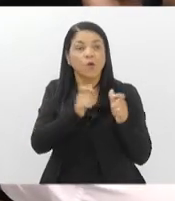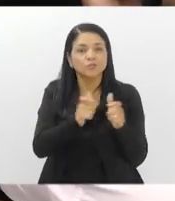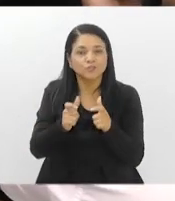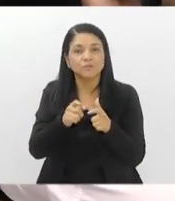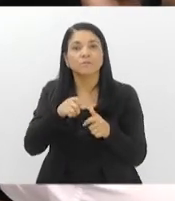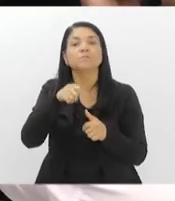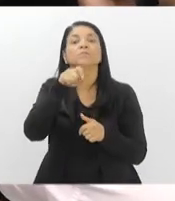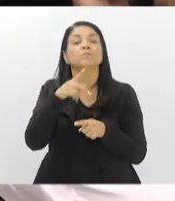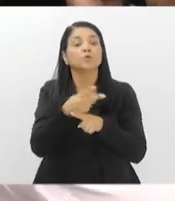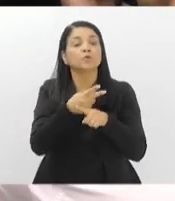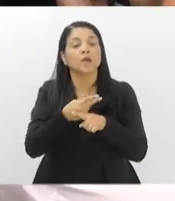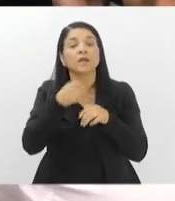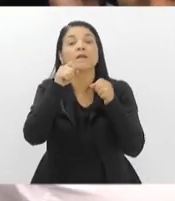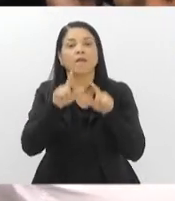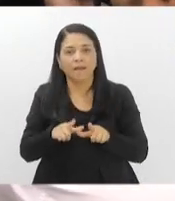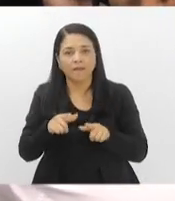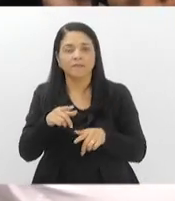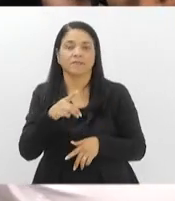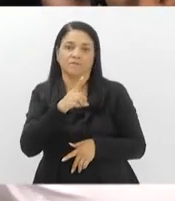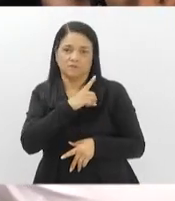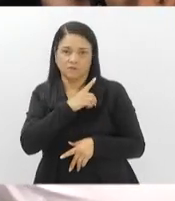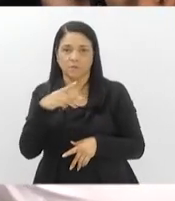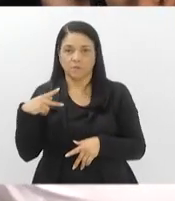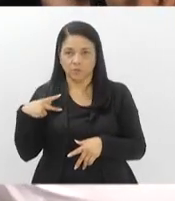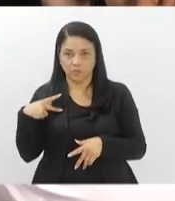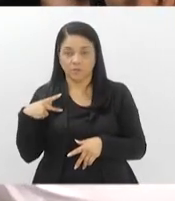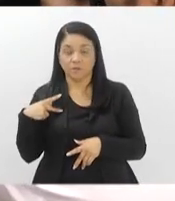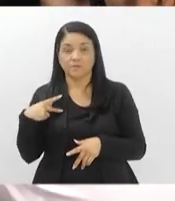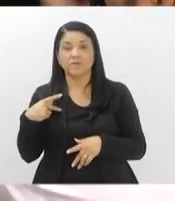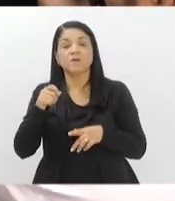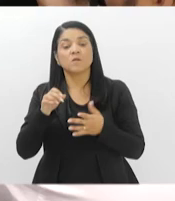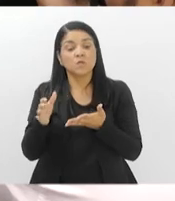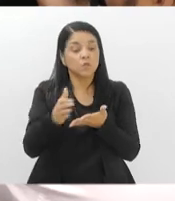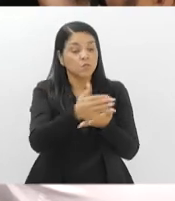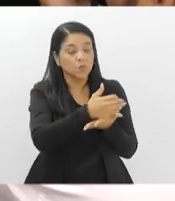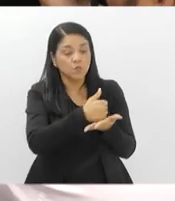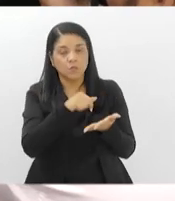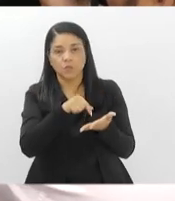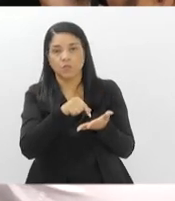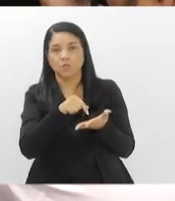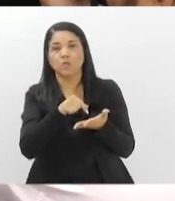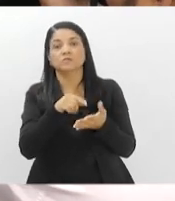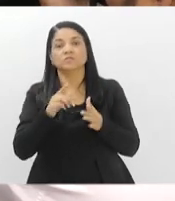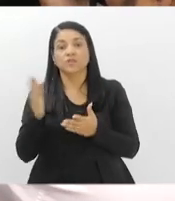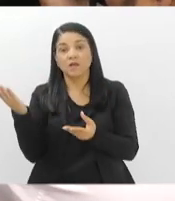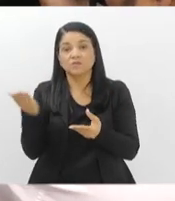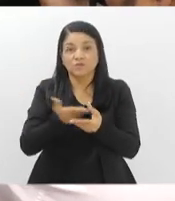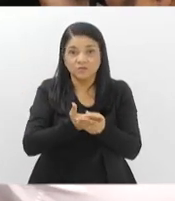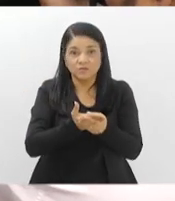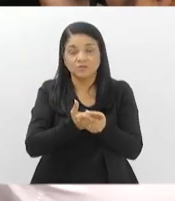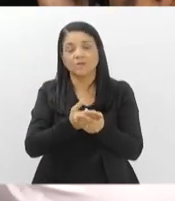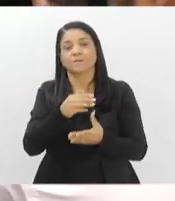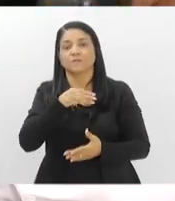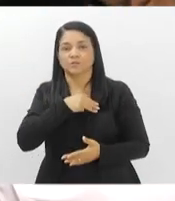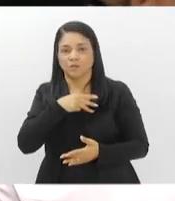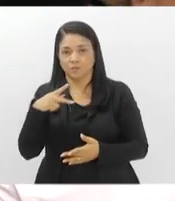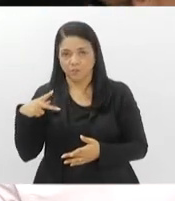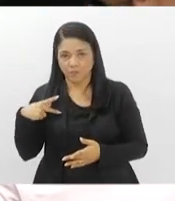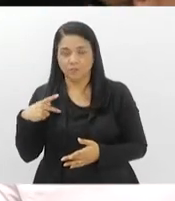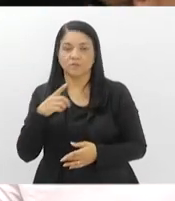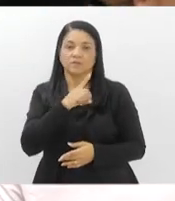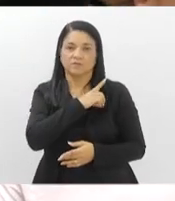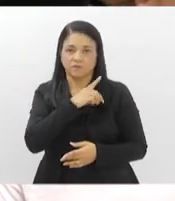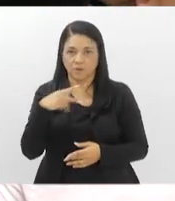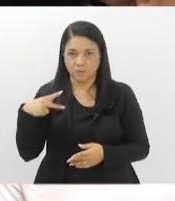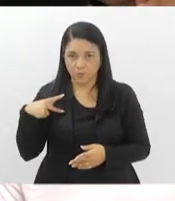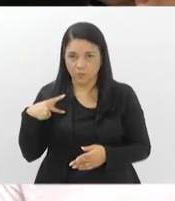quem Defensoria Pública Então quem pode nos munir de dados sobre a quantidade de ações o Ministério Público a defensoria pública